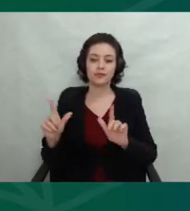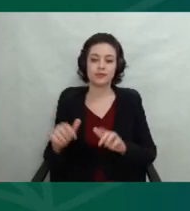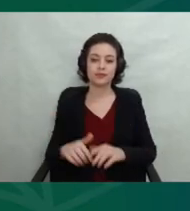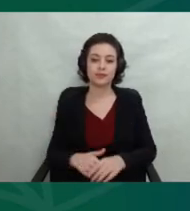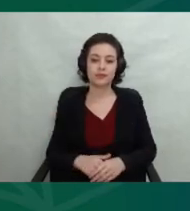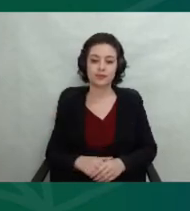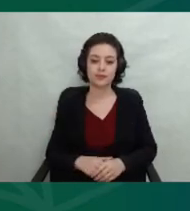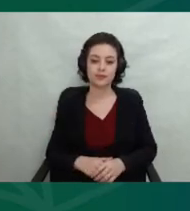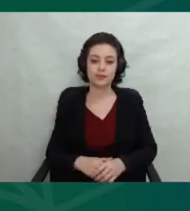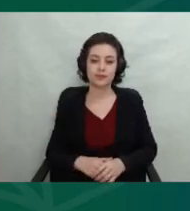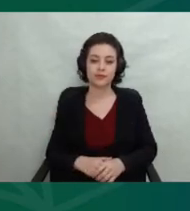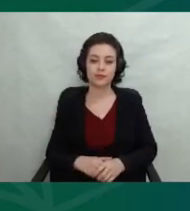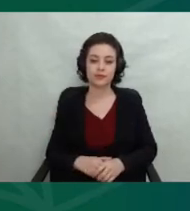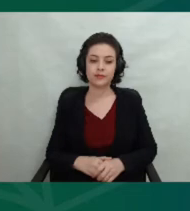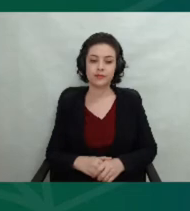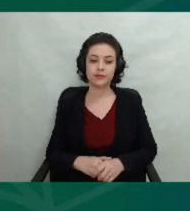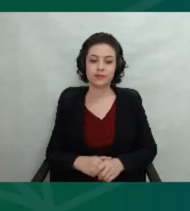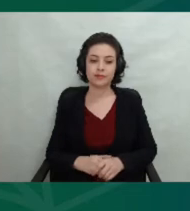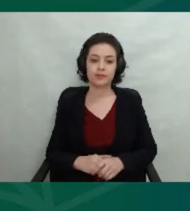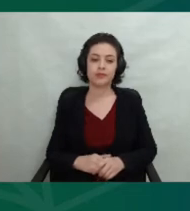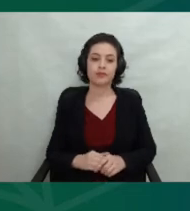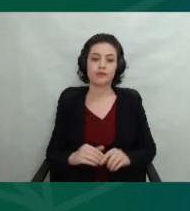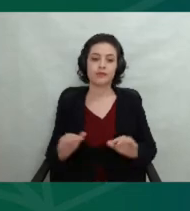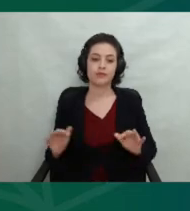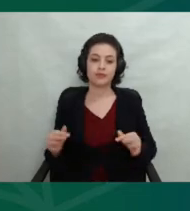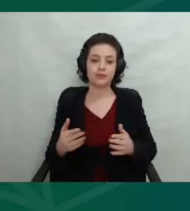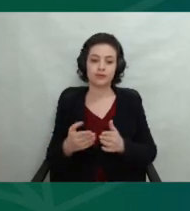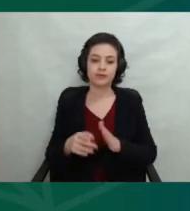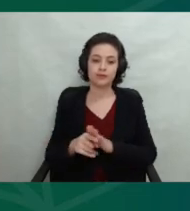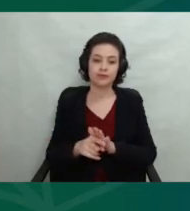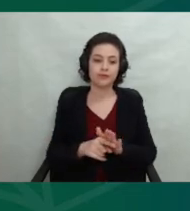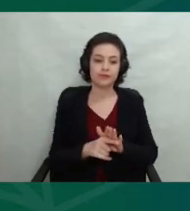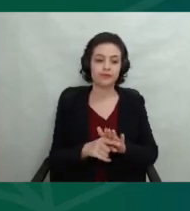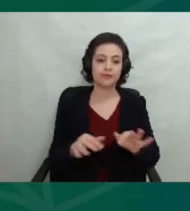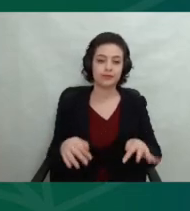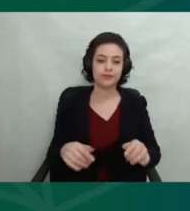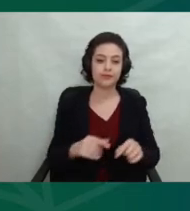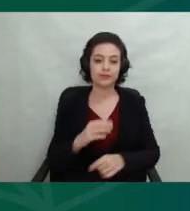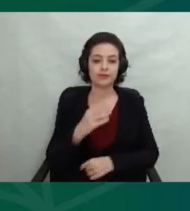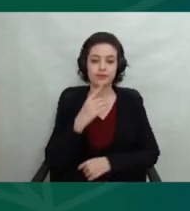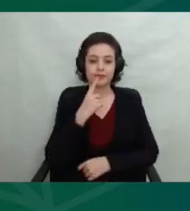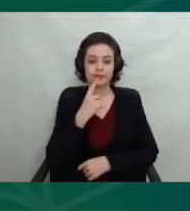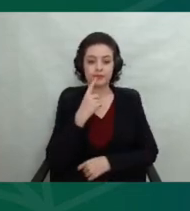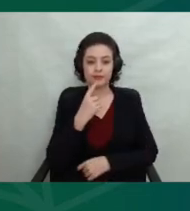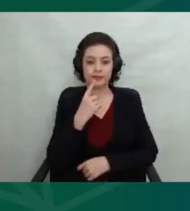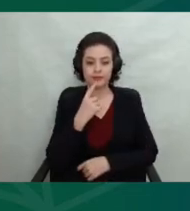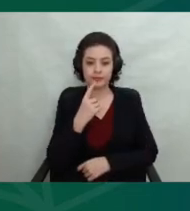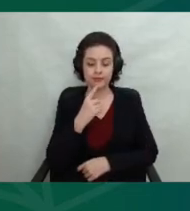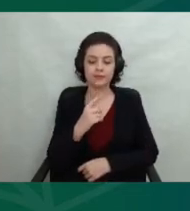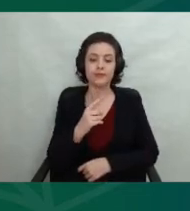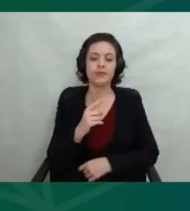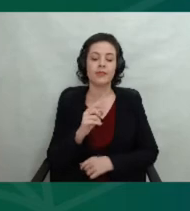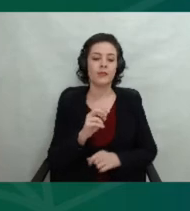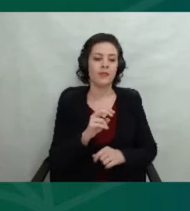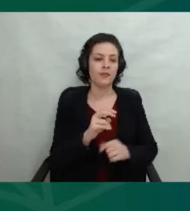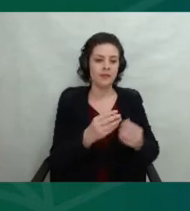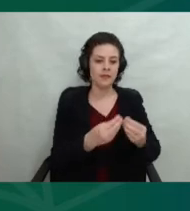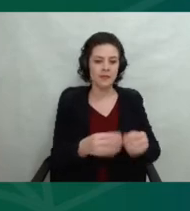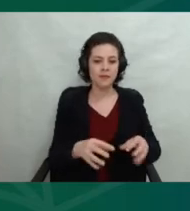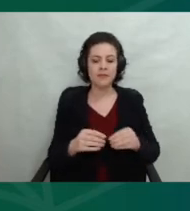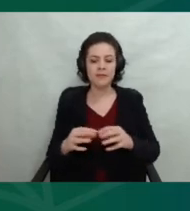Conclusão desse estudo, então, é que o corante tinha capacidade de atingir todos os órgãos, era distribuído por todo